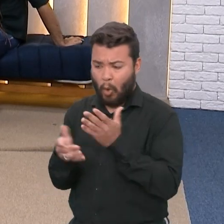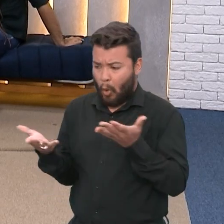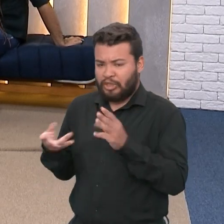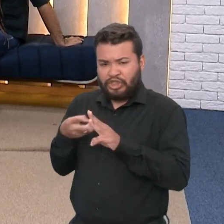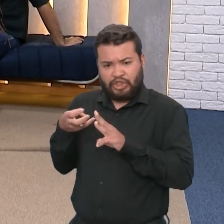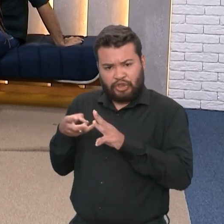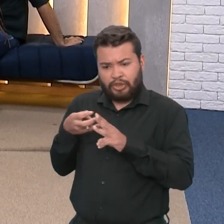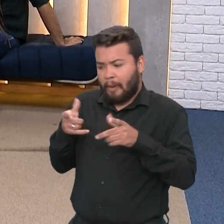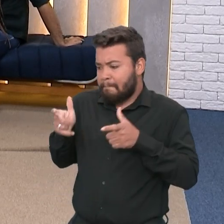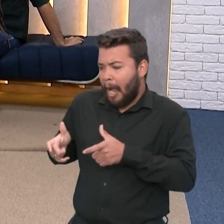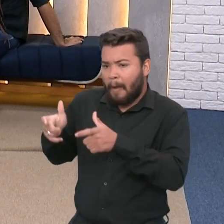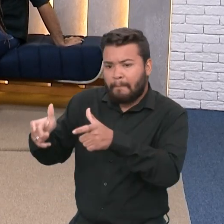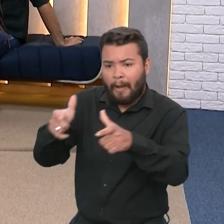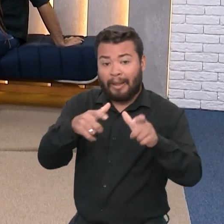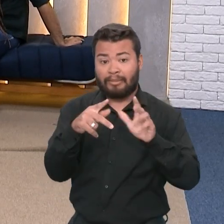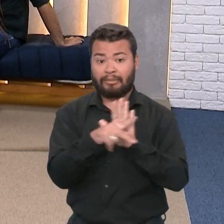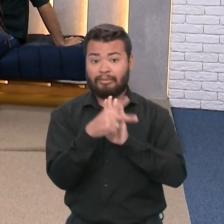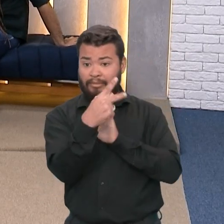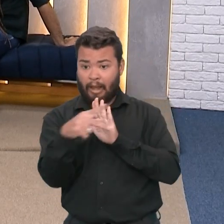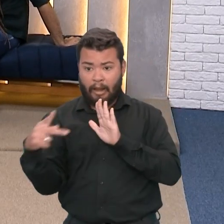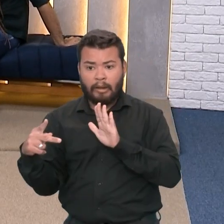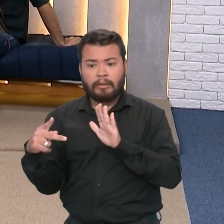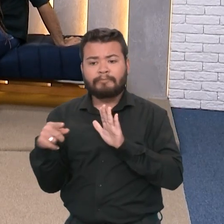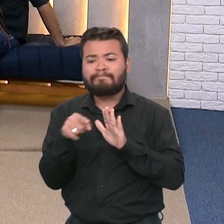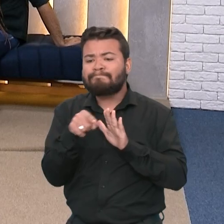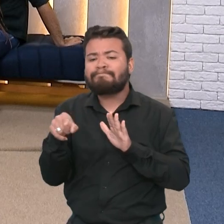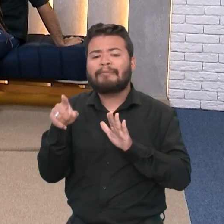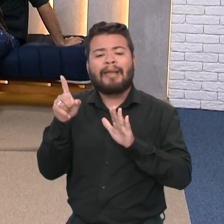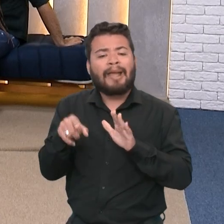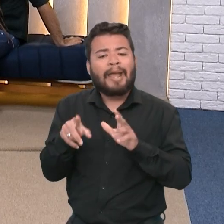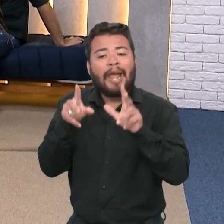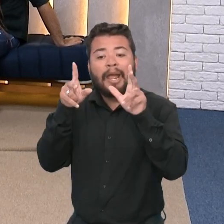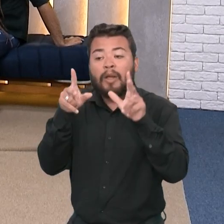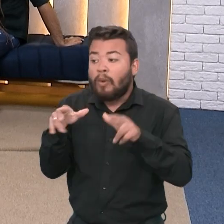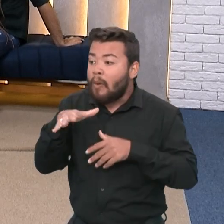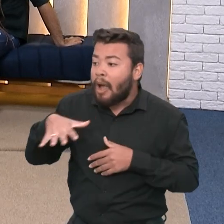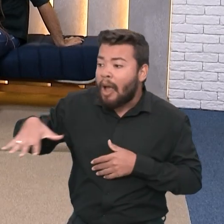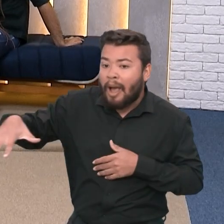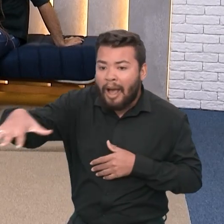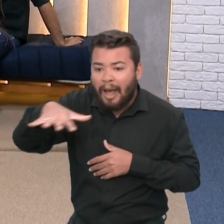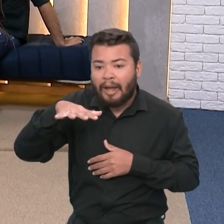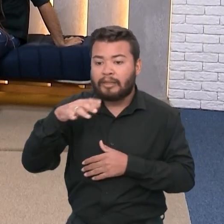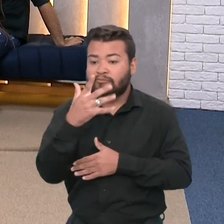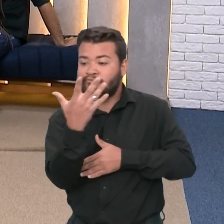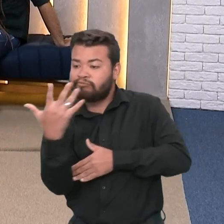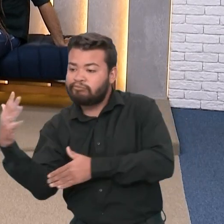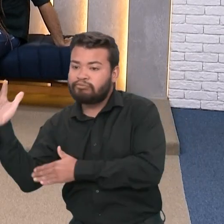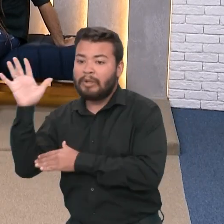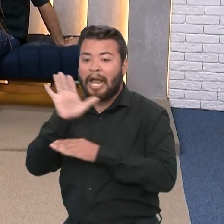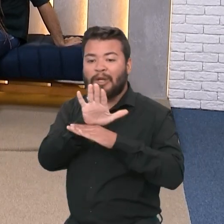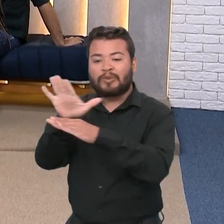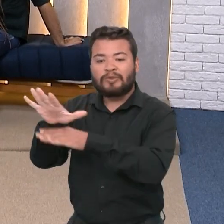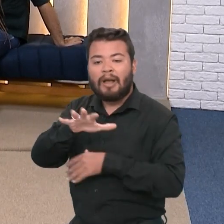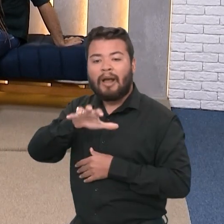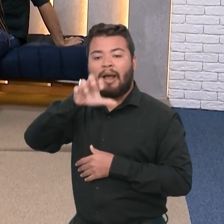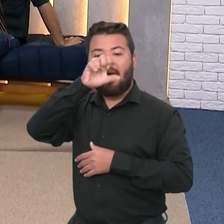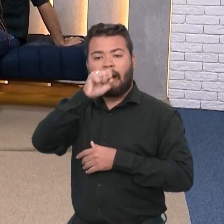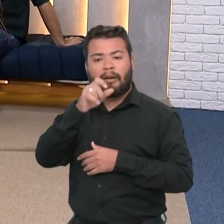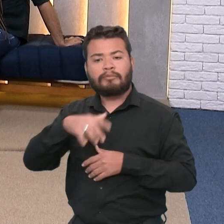como reservas, como verdadeiros pulmões para o nosso meio ambiente. Retirar essas pessoas desses locais